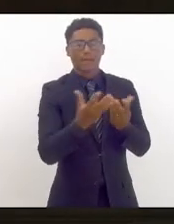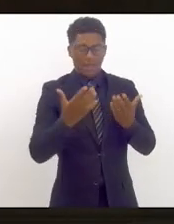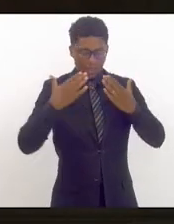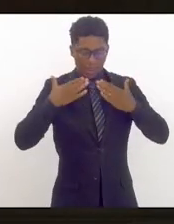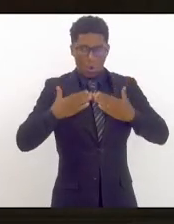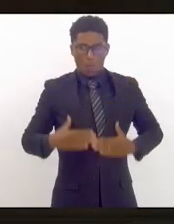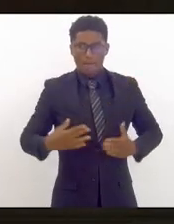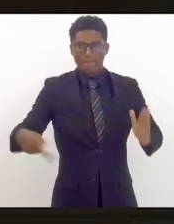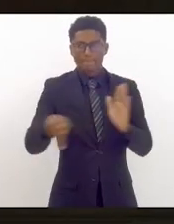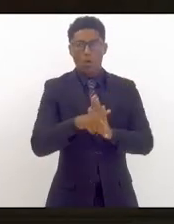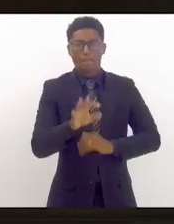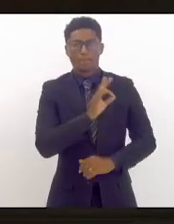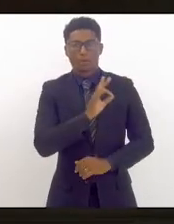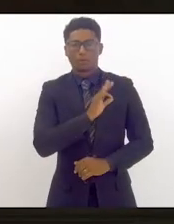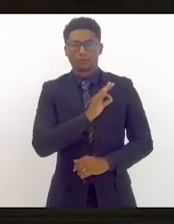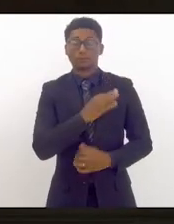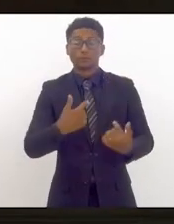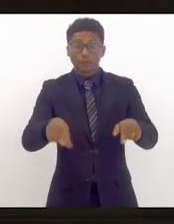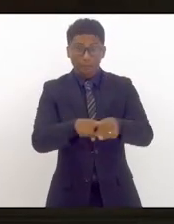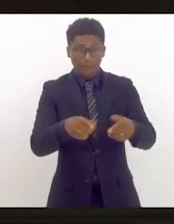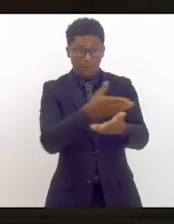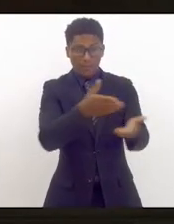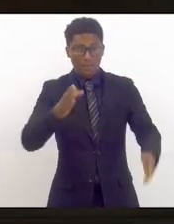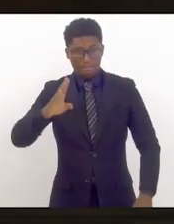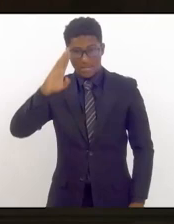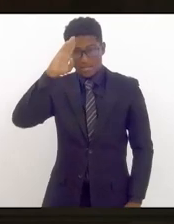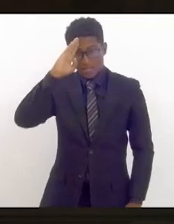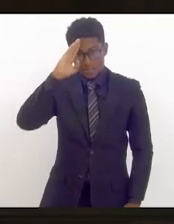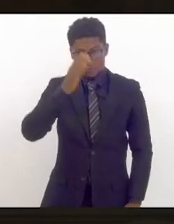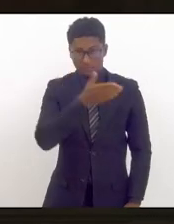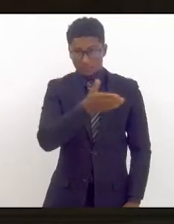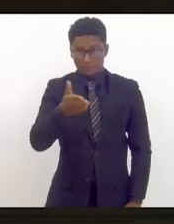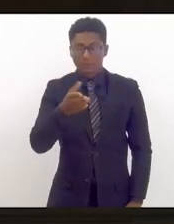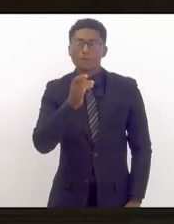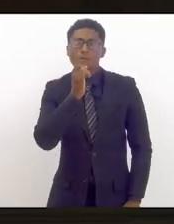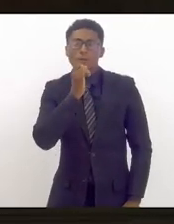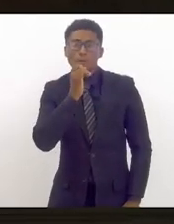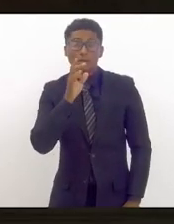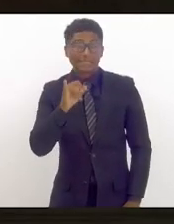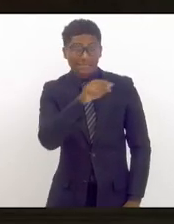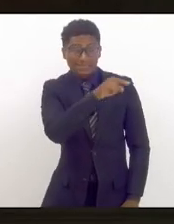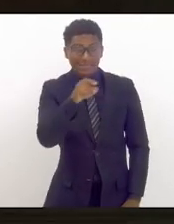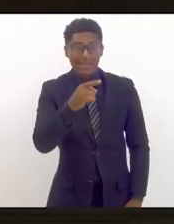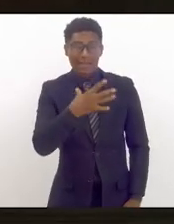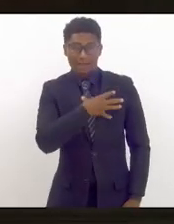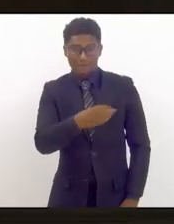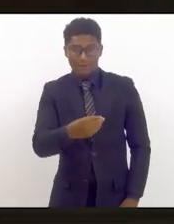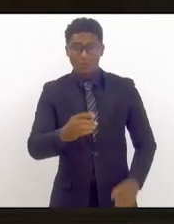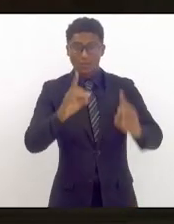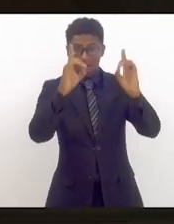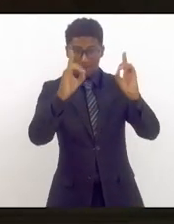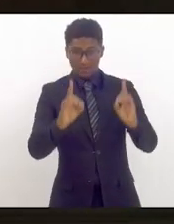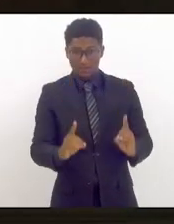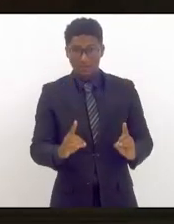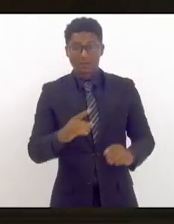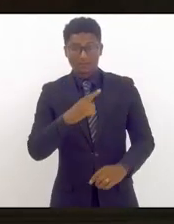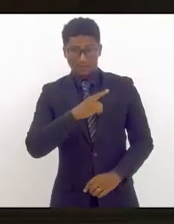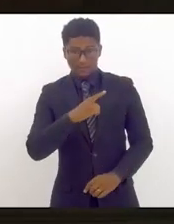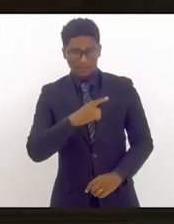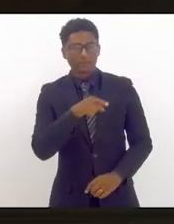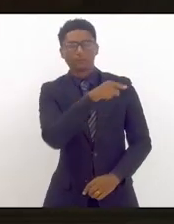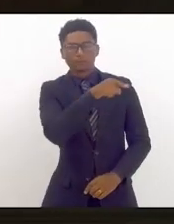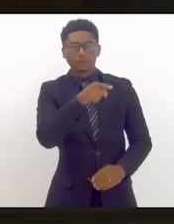disso, o militar da ativa responsável por uma criança com deficiência passou a ter o direito a um adicional